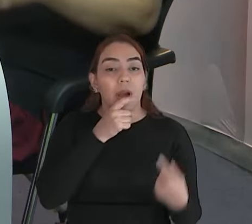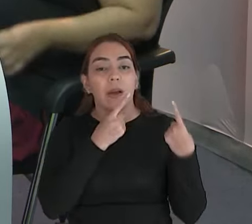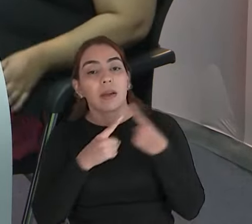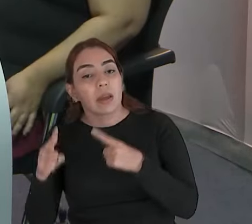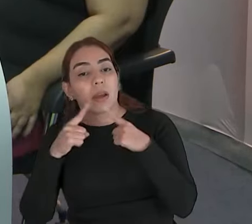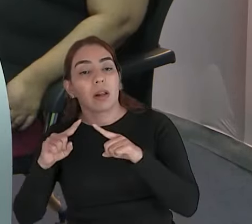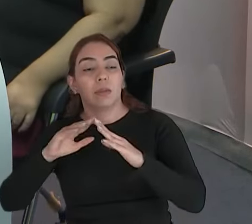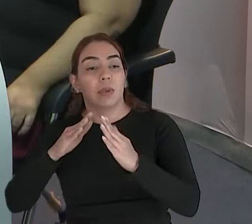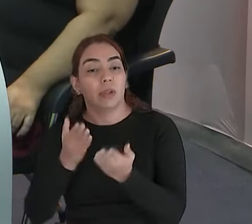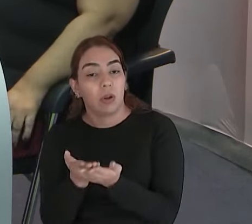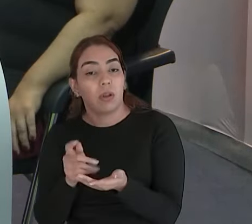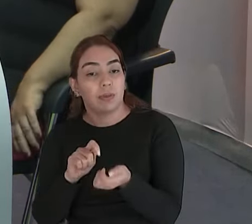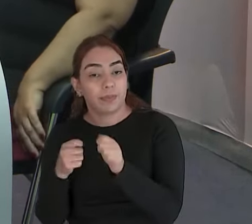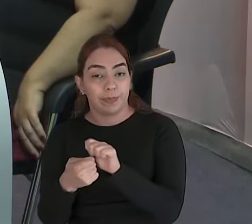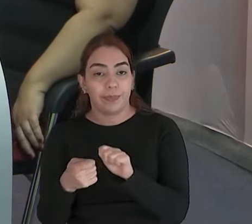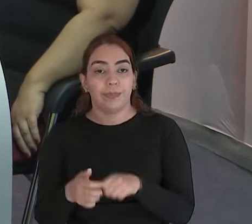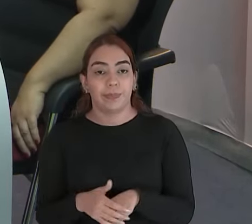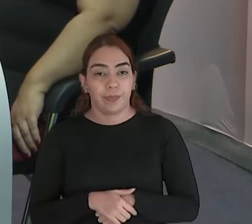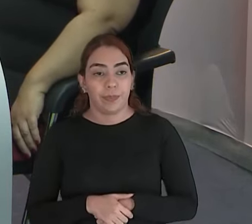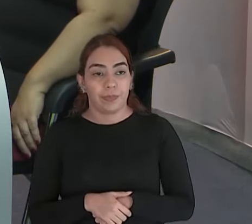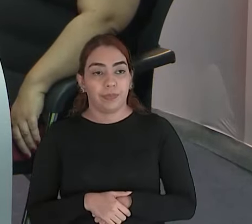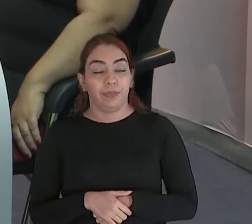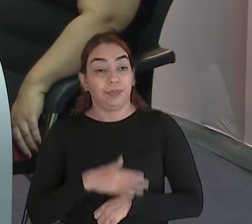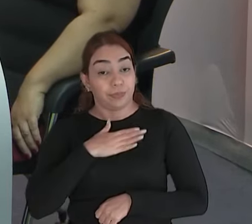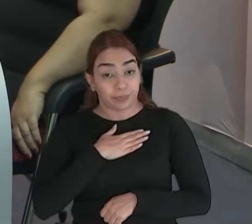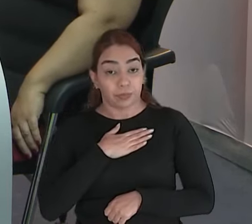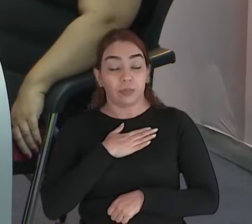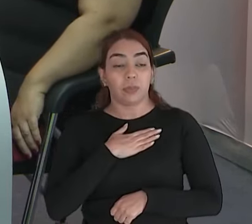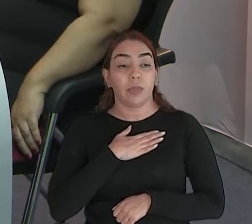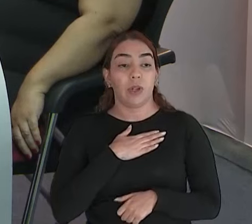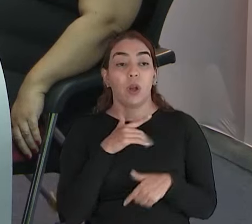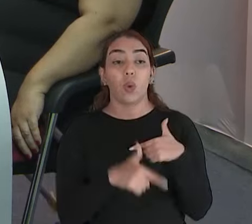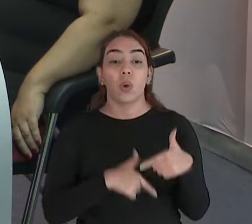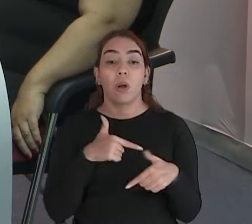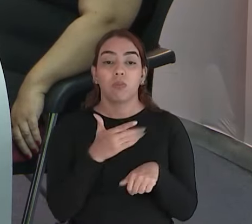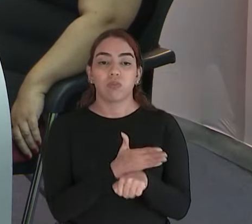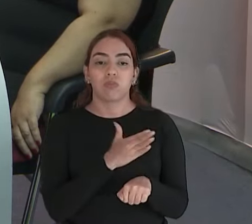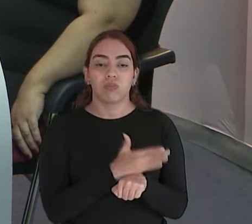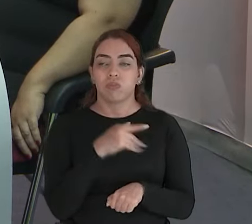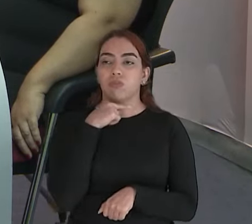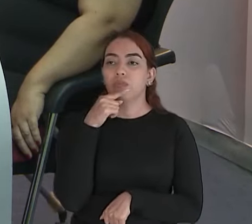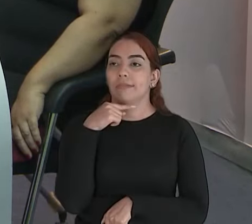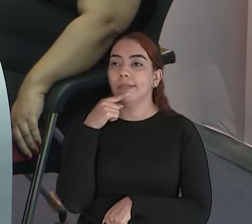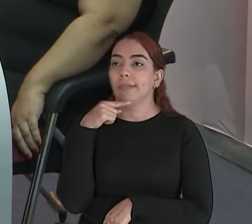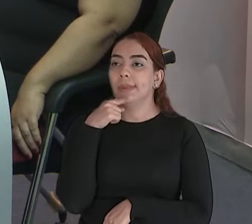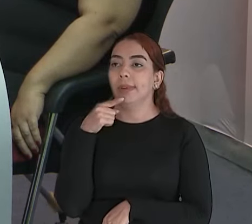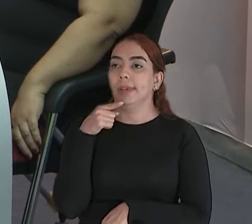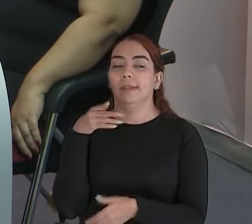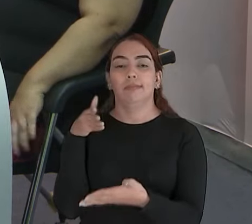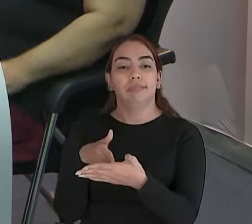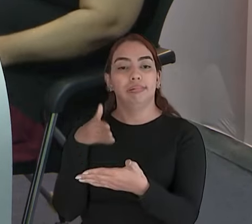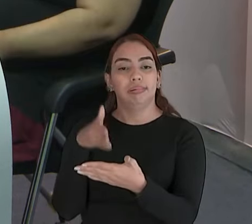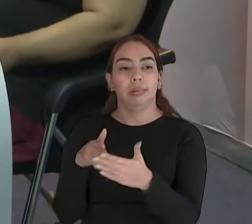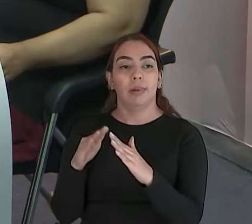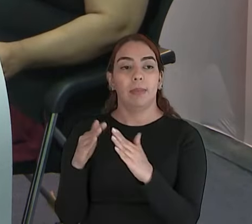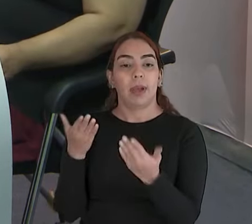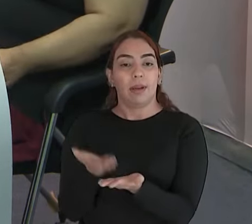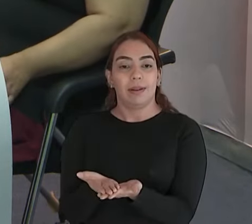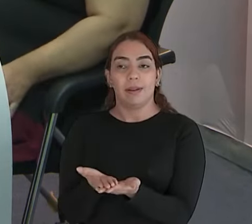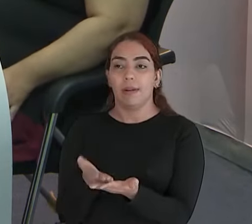adequação. Quando eu comecei a trabalhar, quando eu terminei minha residência, eu não conseguia entrar em escola. Eu não conseguia ir. Agora já